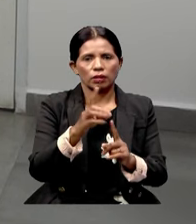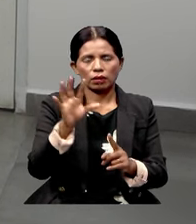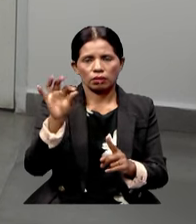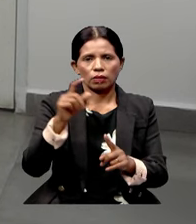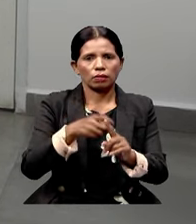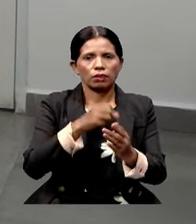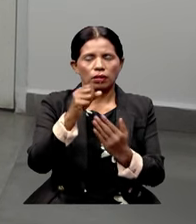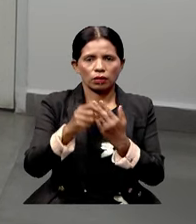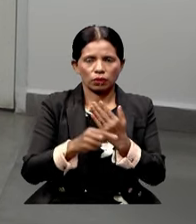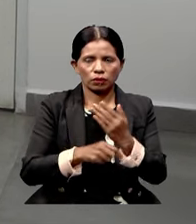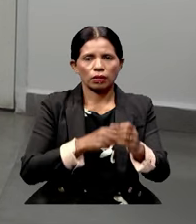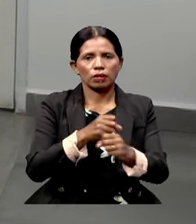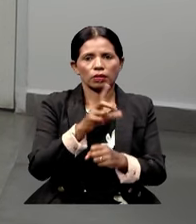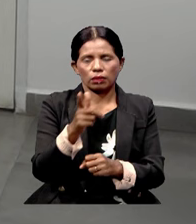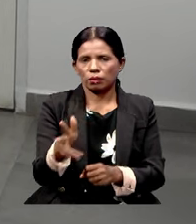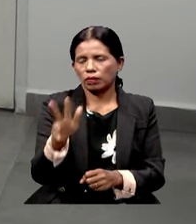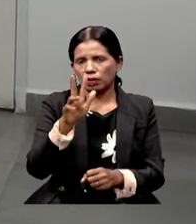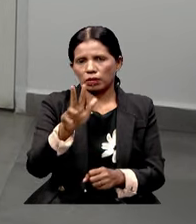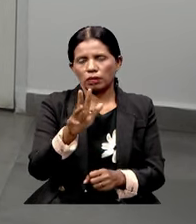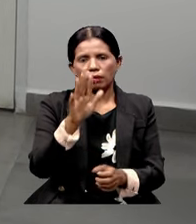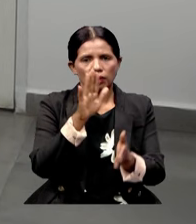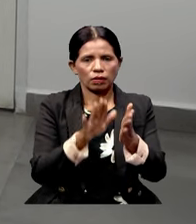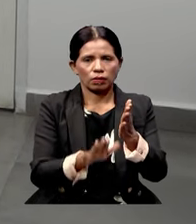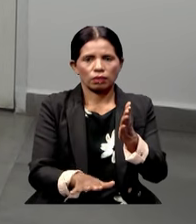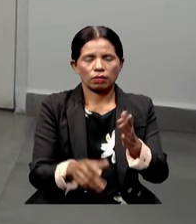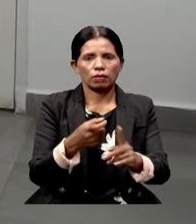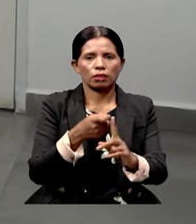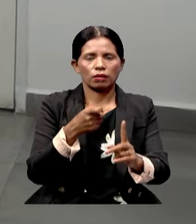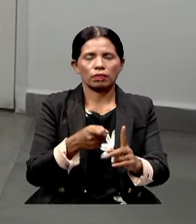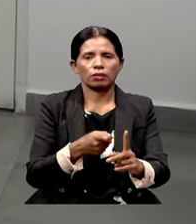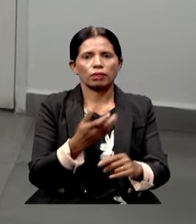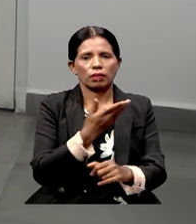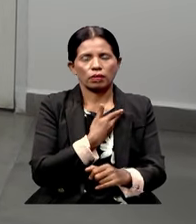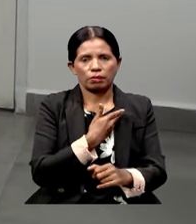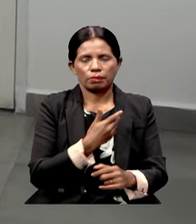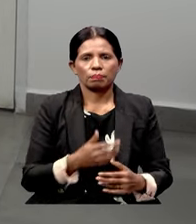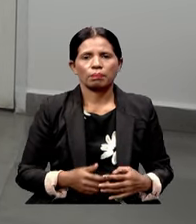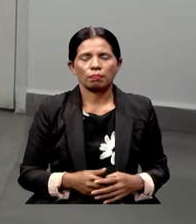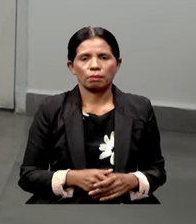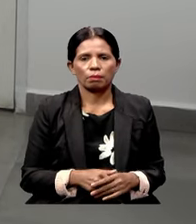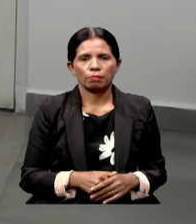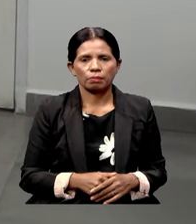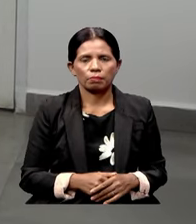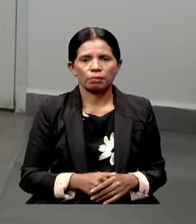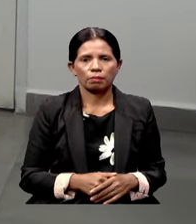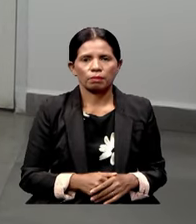tina rihun rua ronuresin tolu ho diha menos impacto inflasaun. Ekipa cobertura, Gemen.